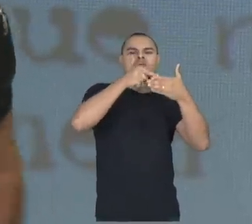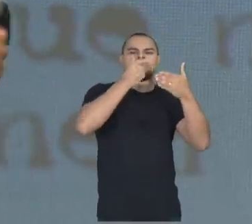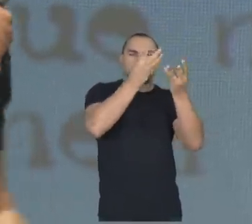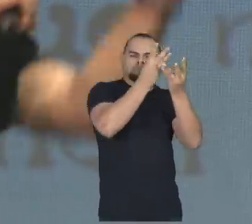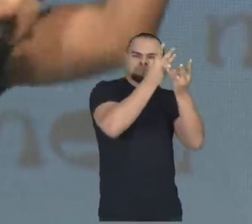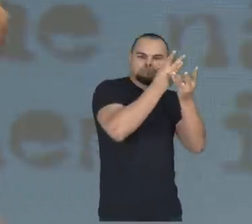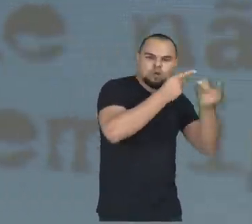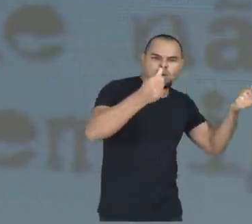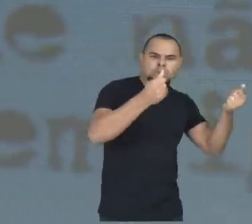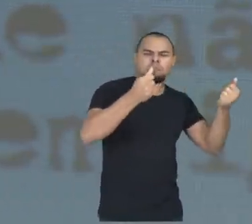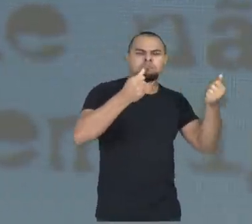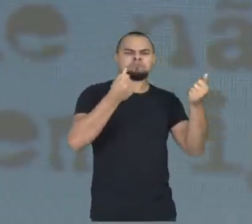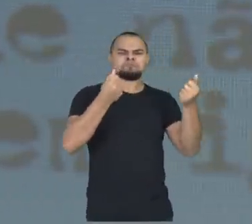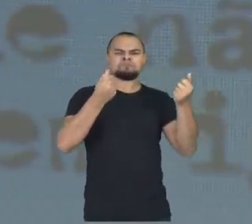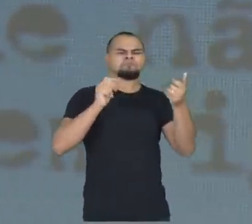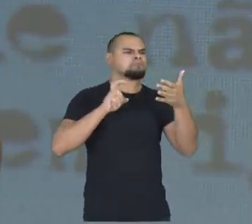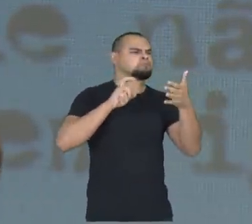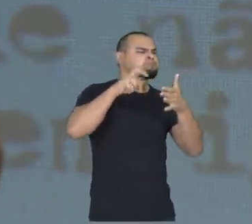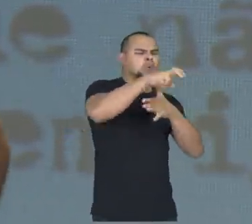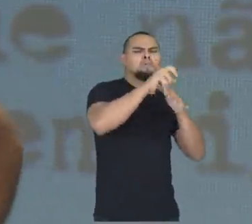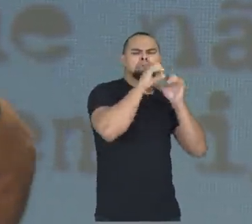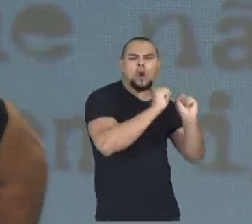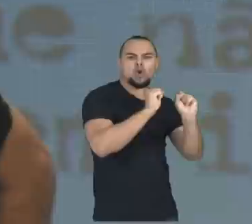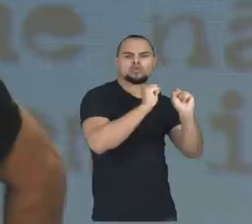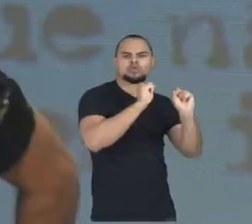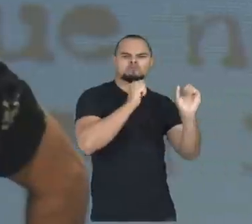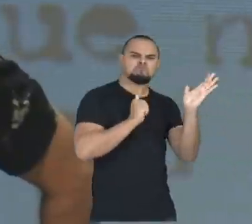e meta o pé na porta.